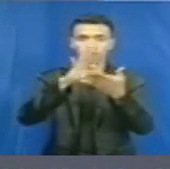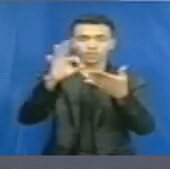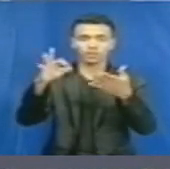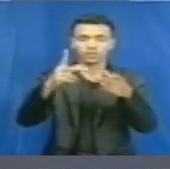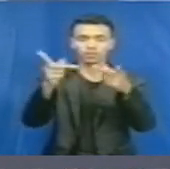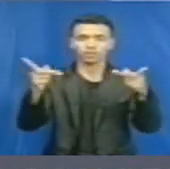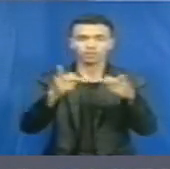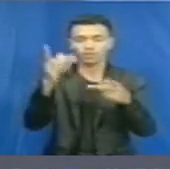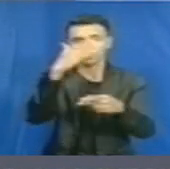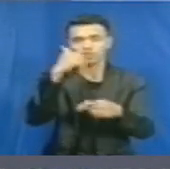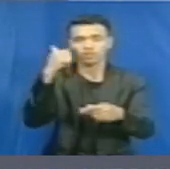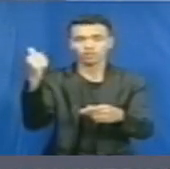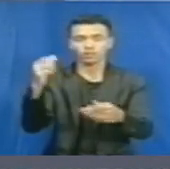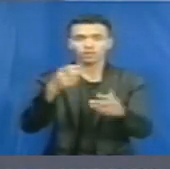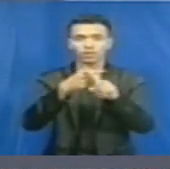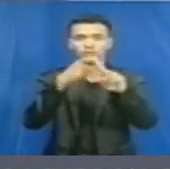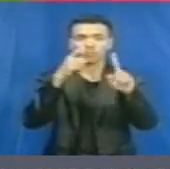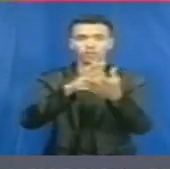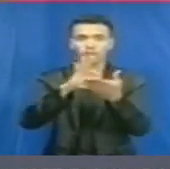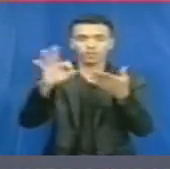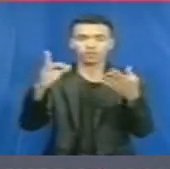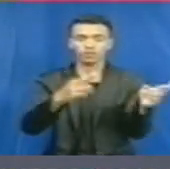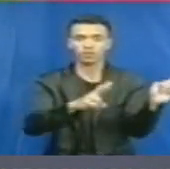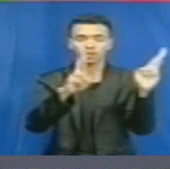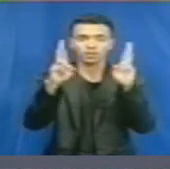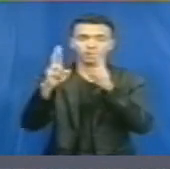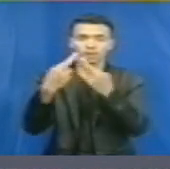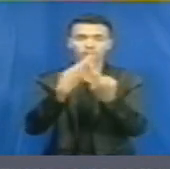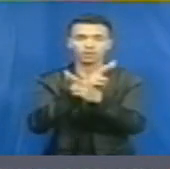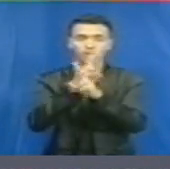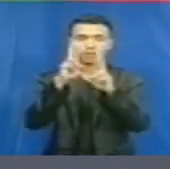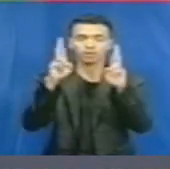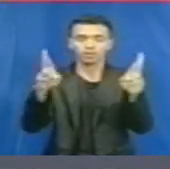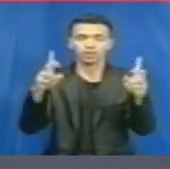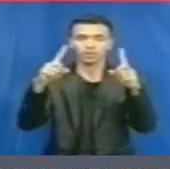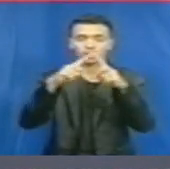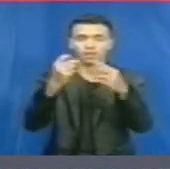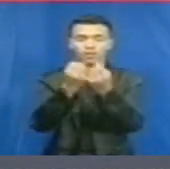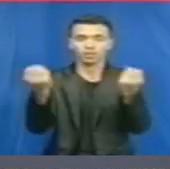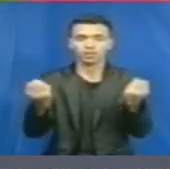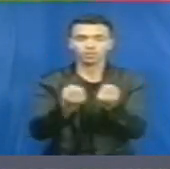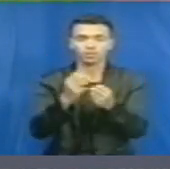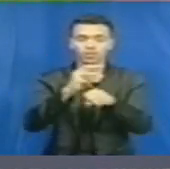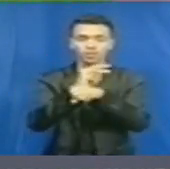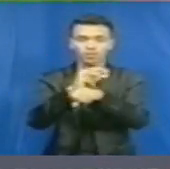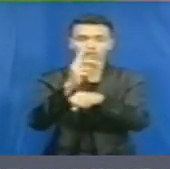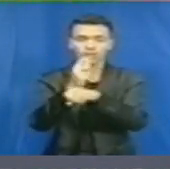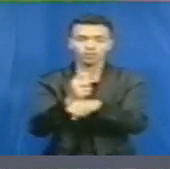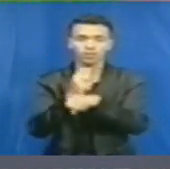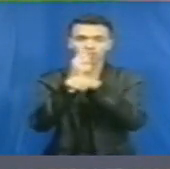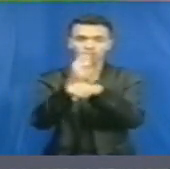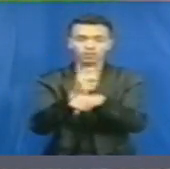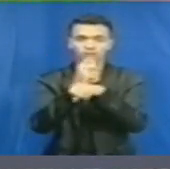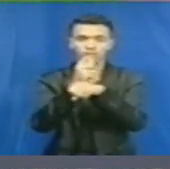turismo. Usi formação ne, nini resultado, fona romanida, Baia Suco Maquili, município de Atauru,